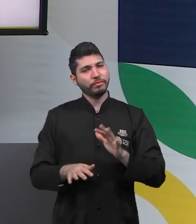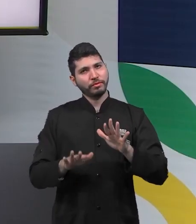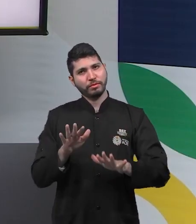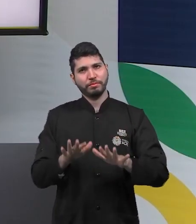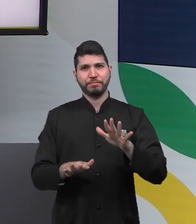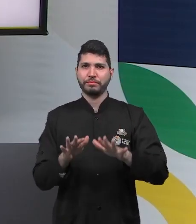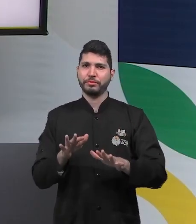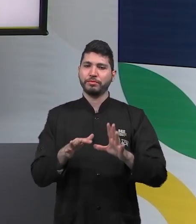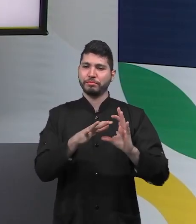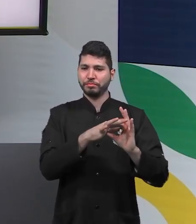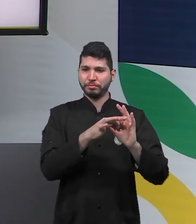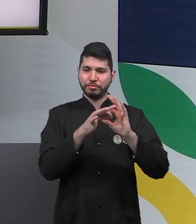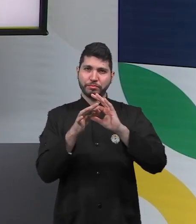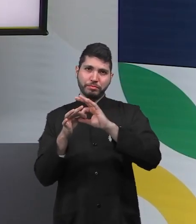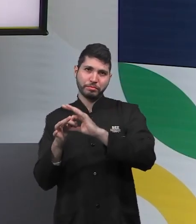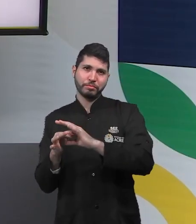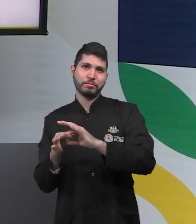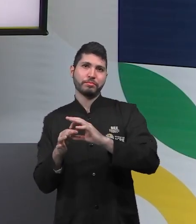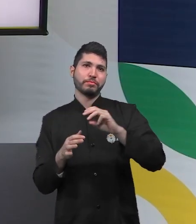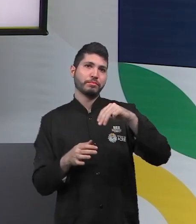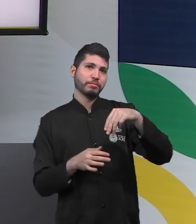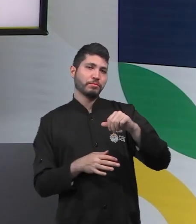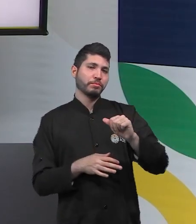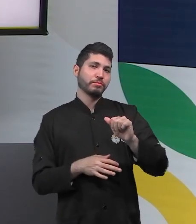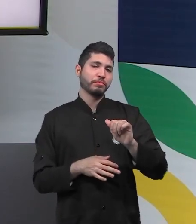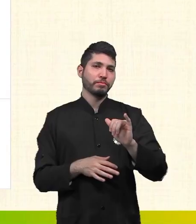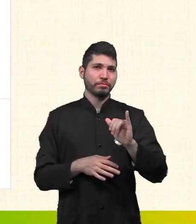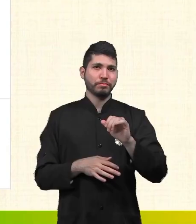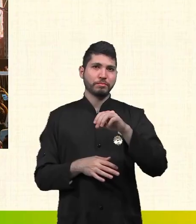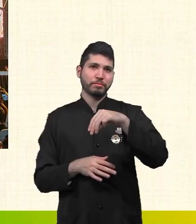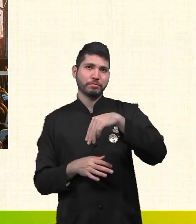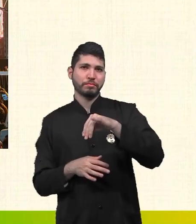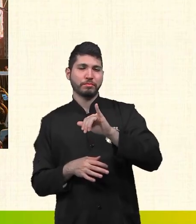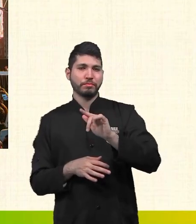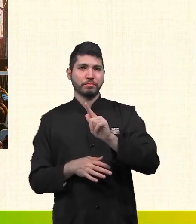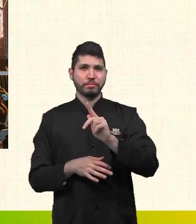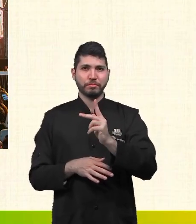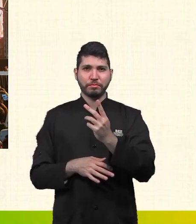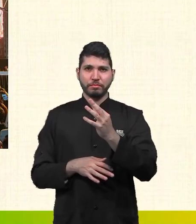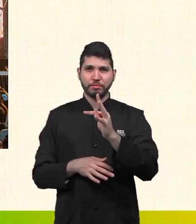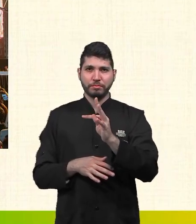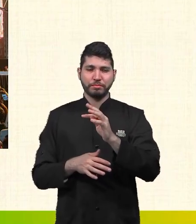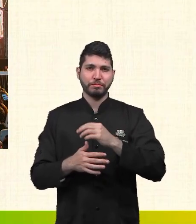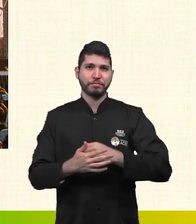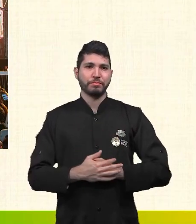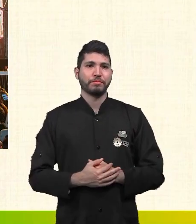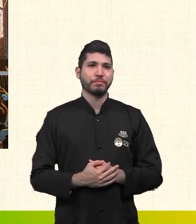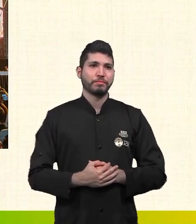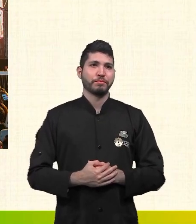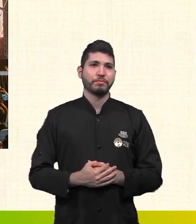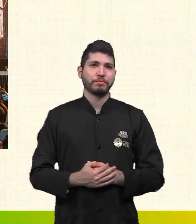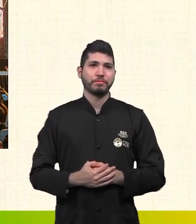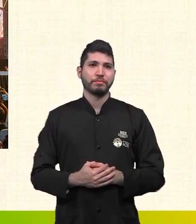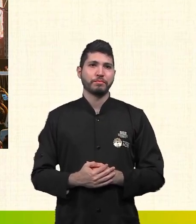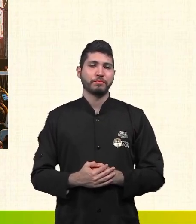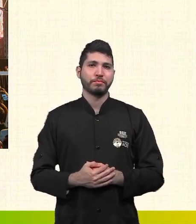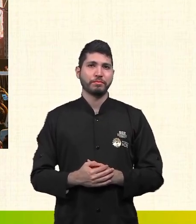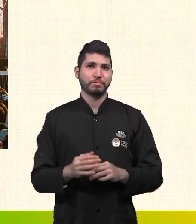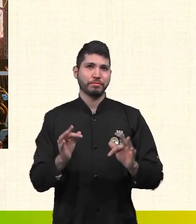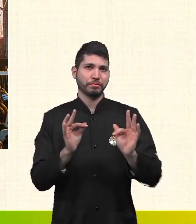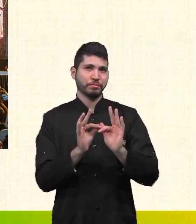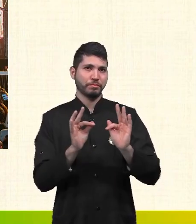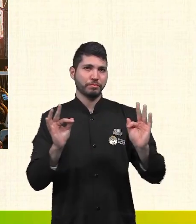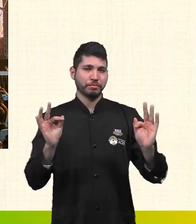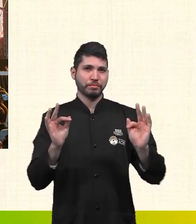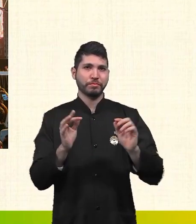o may e o might. Agora acompanhem com a gente a respeito das frases